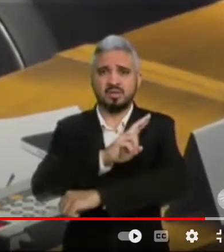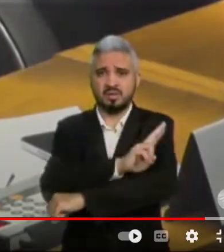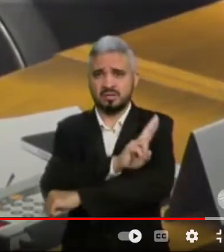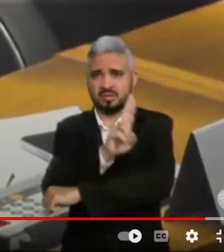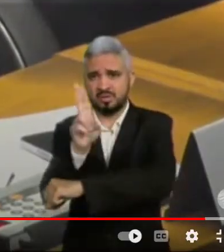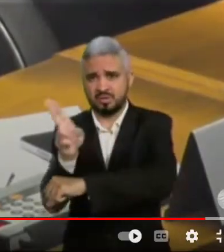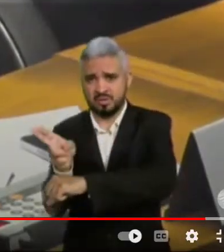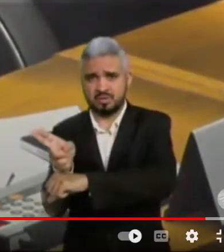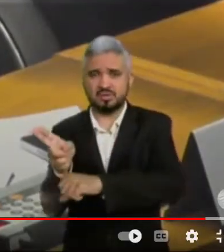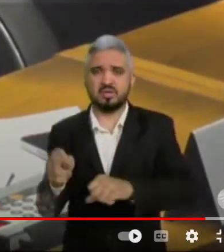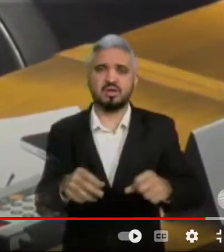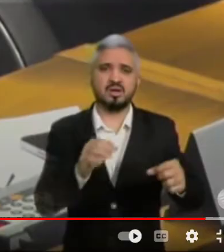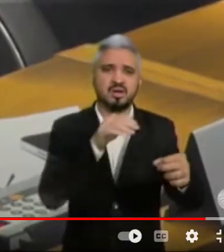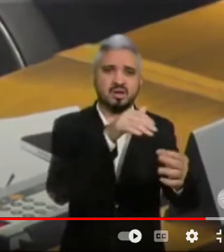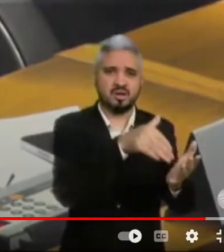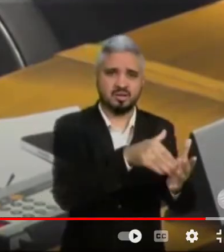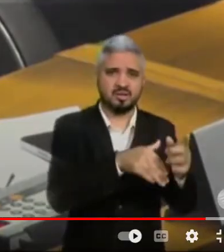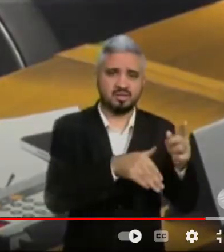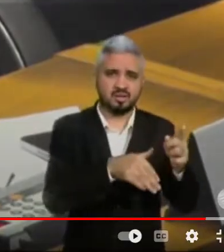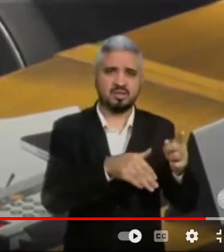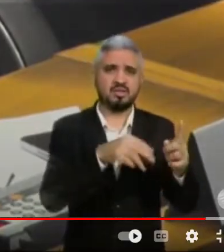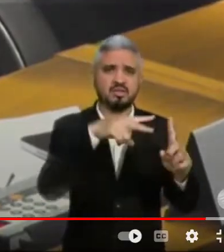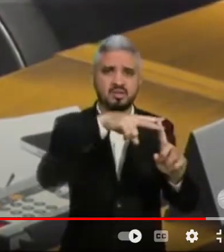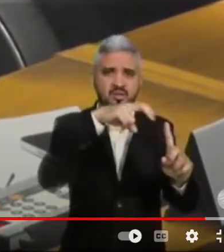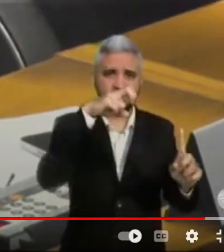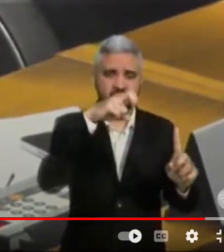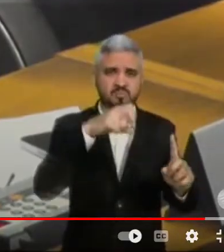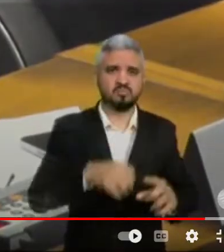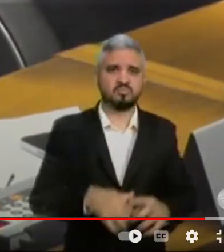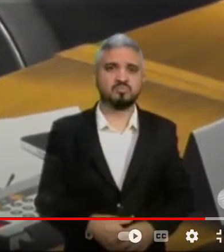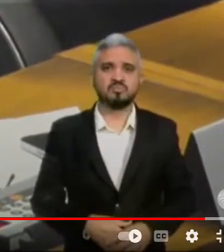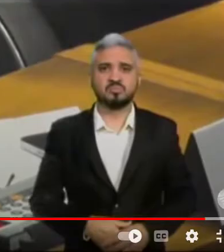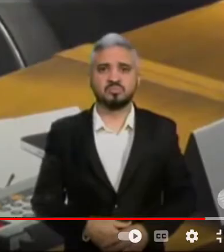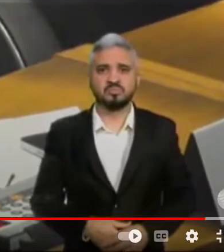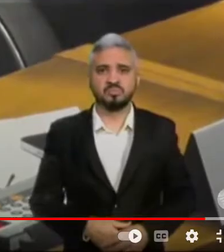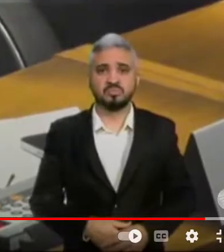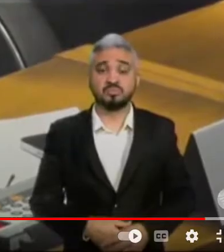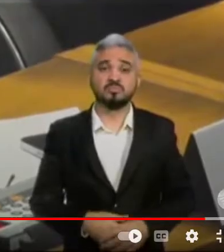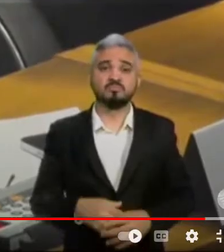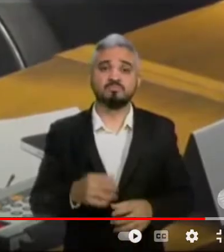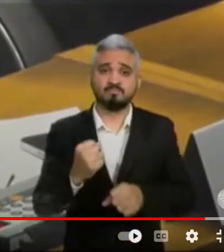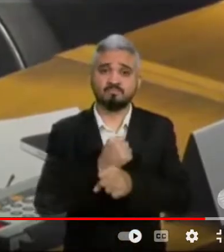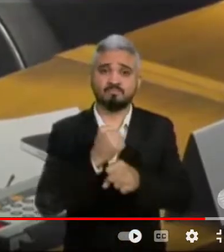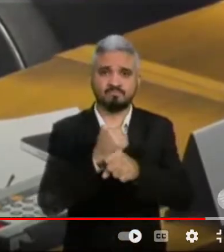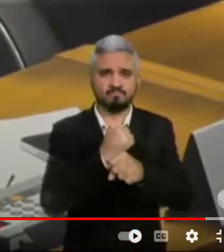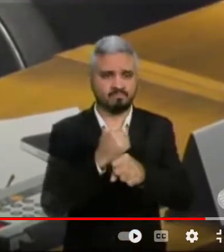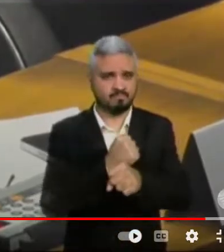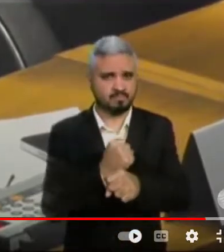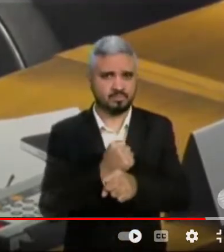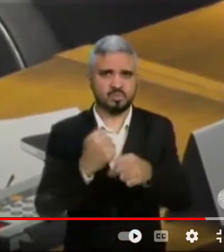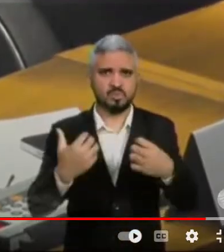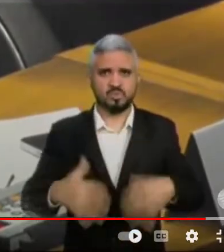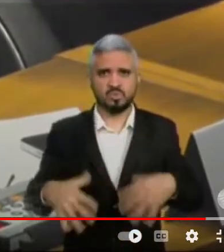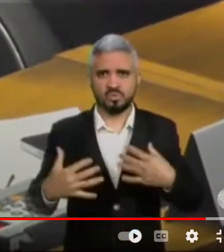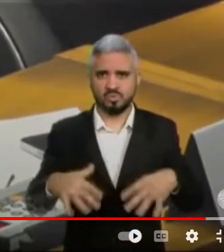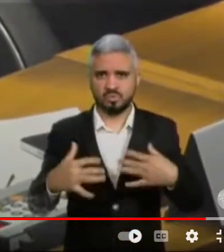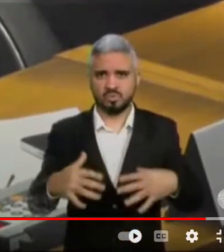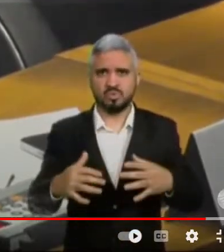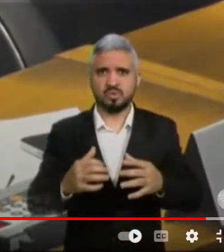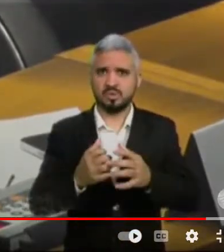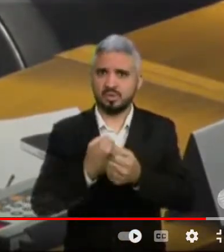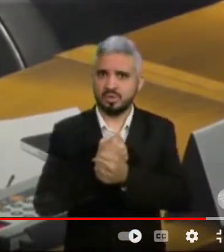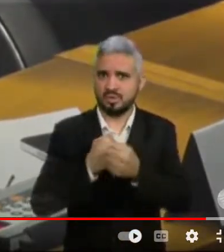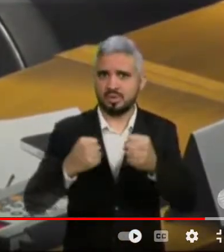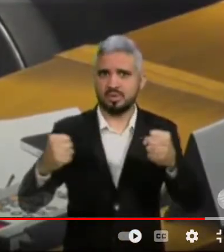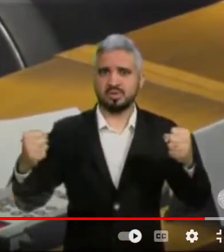Joaquim, Joselândia. E é uma obra de grande excelência. Tenho certeza que isso vai